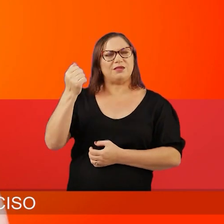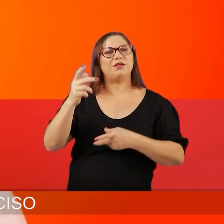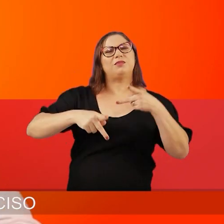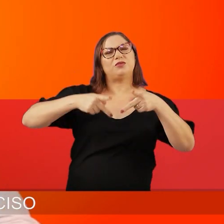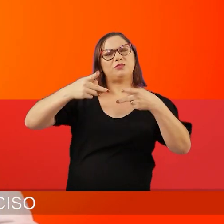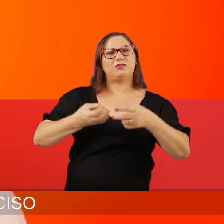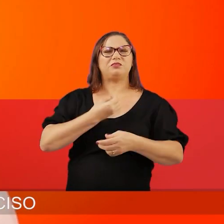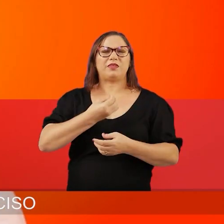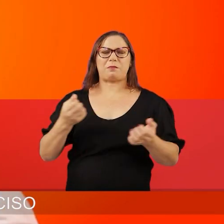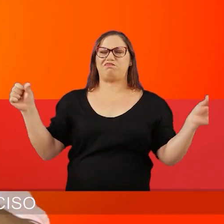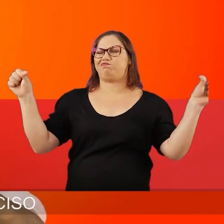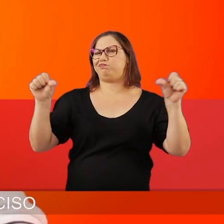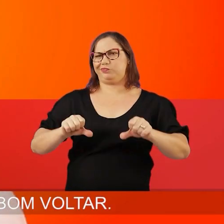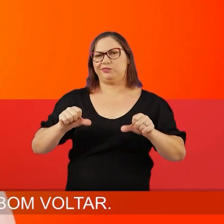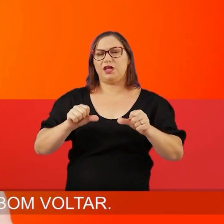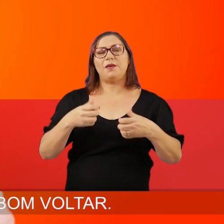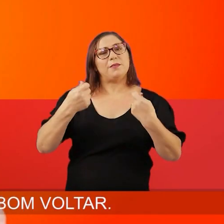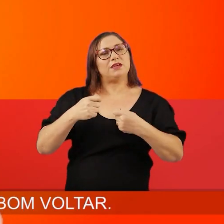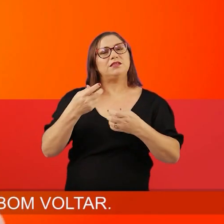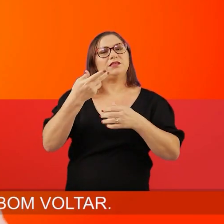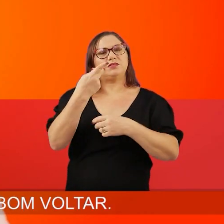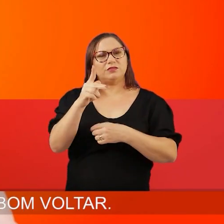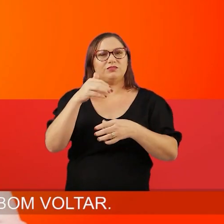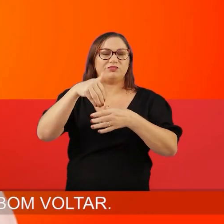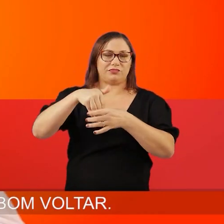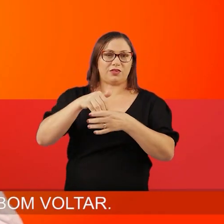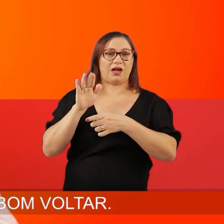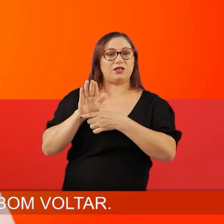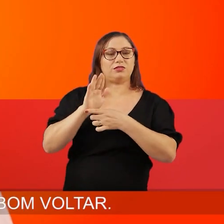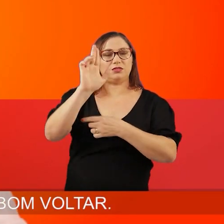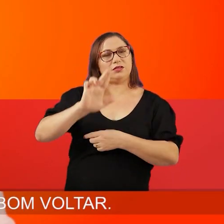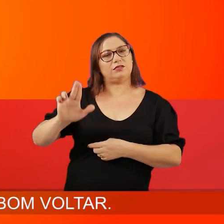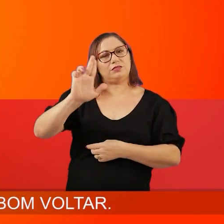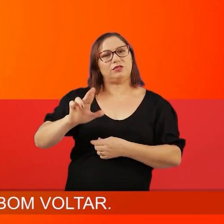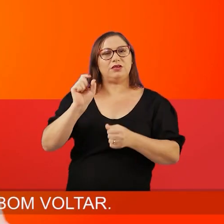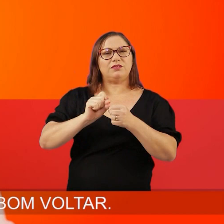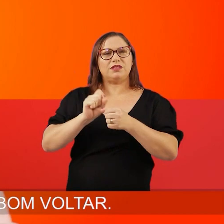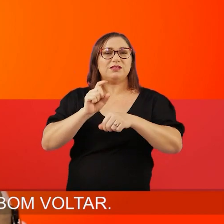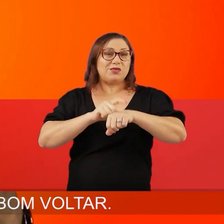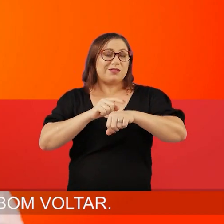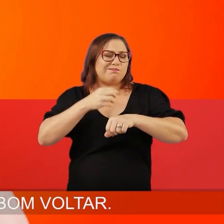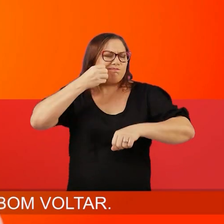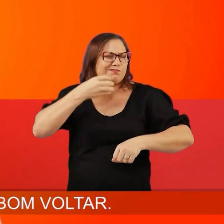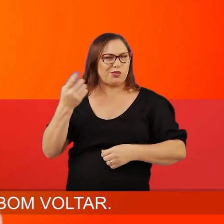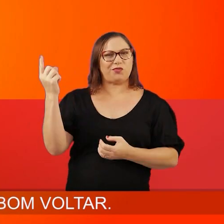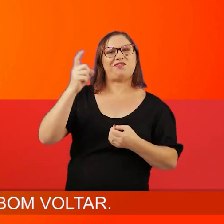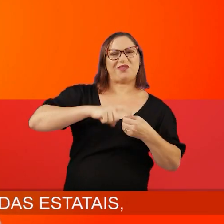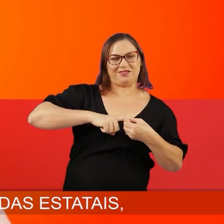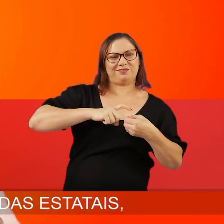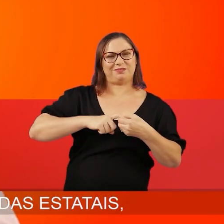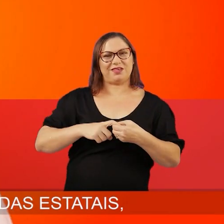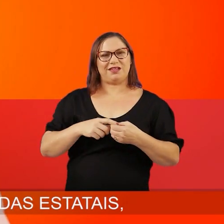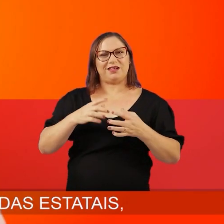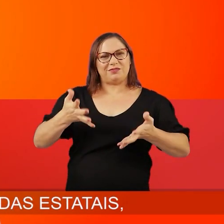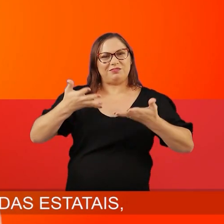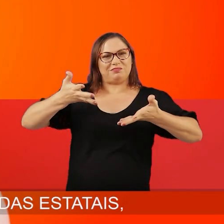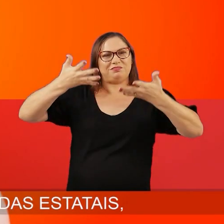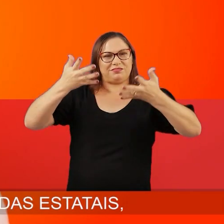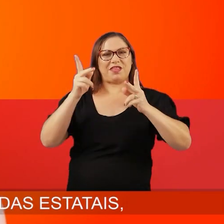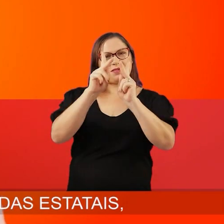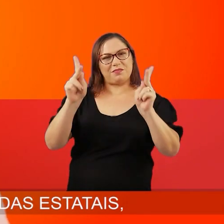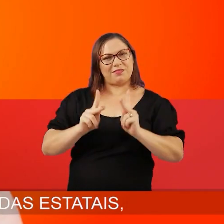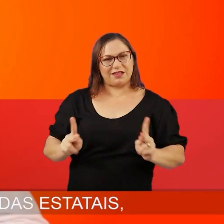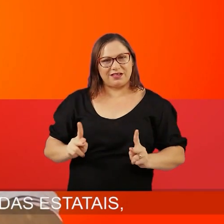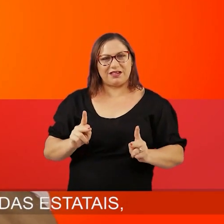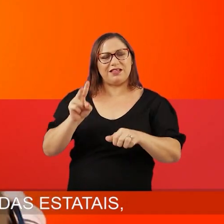vida do povo piorou e preciso do seu voto para ajudar Lula a fazer aquele tempo bom voltar. Com